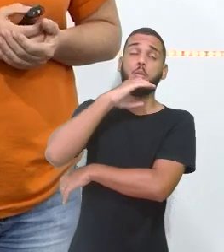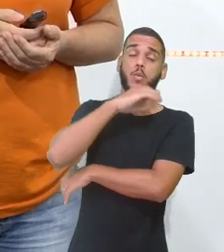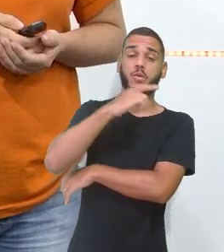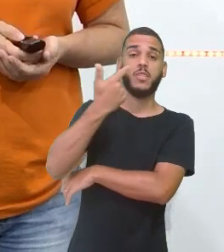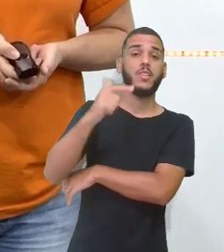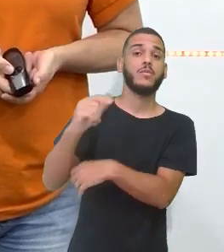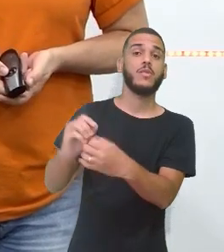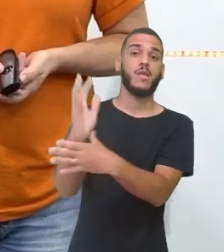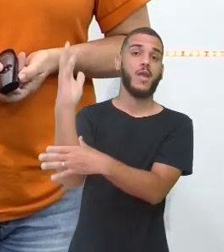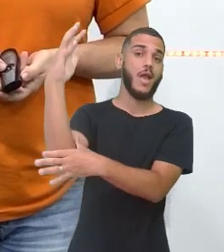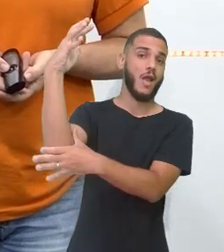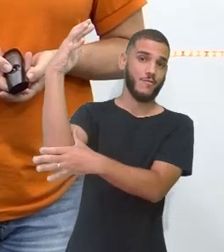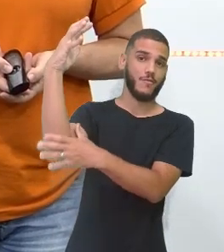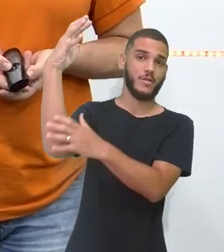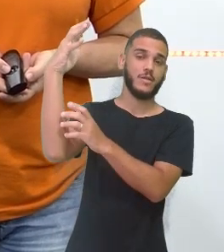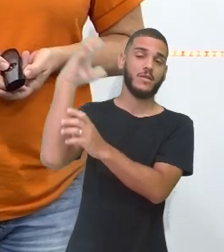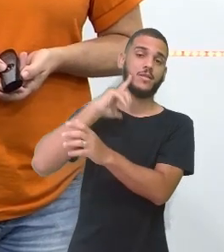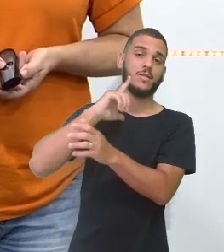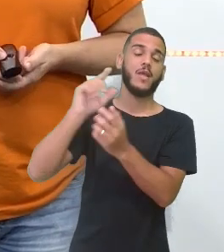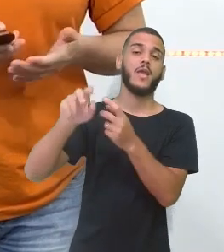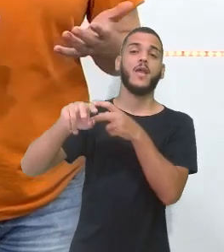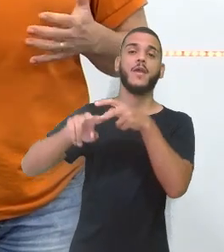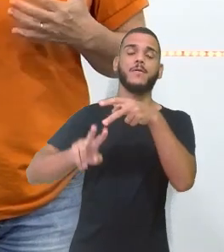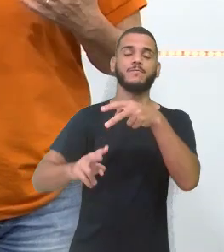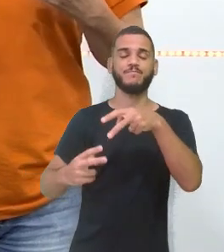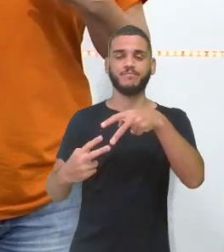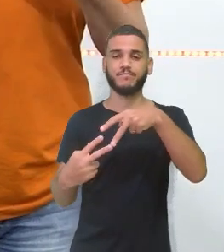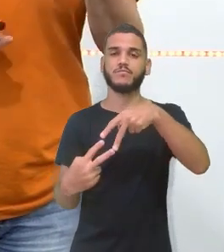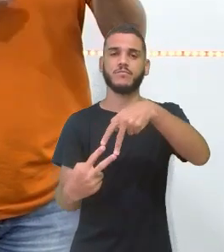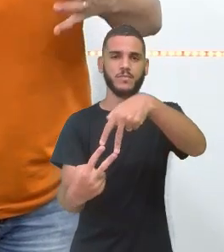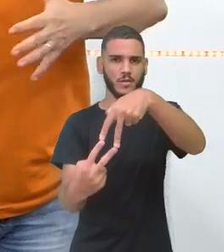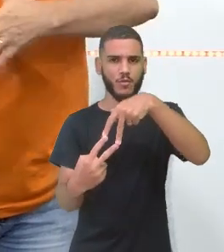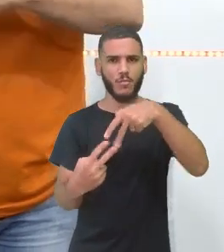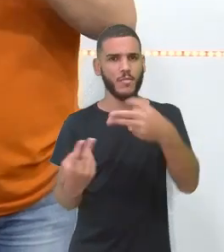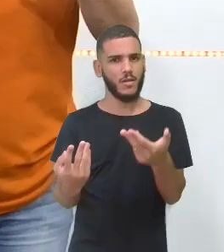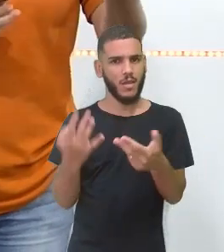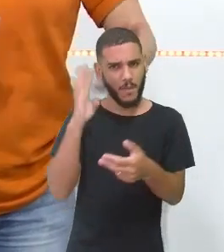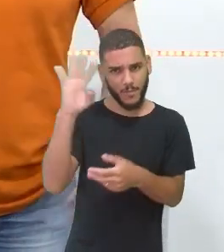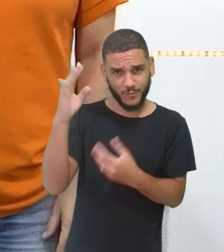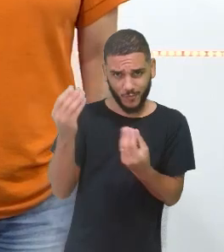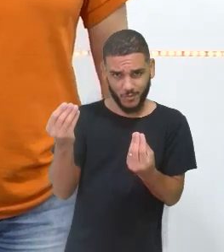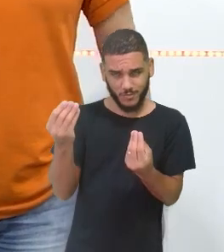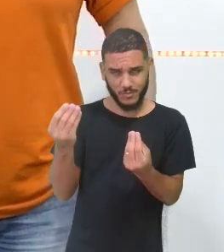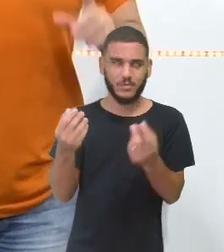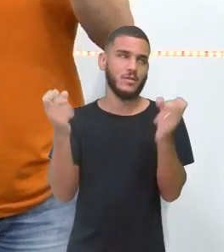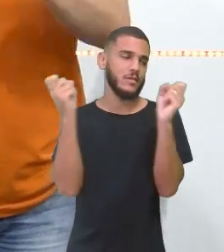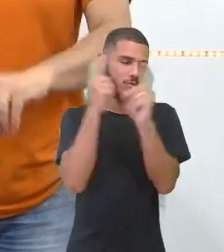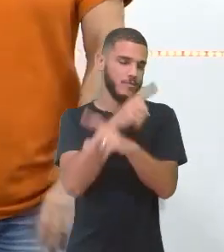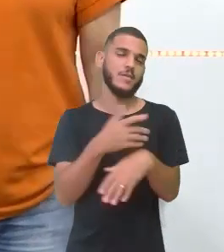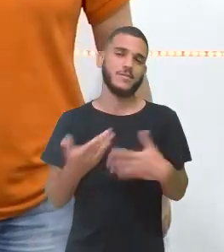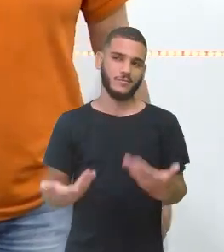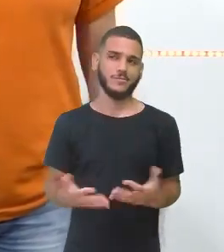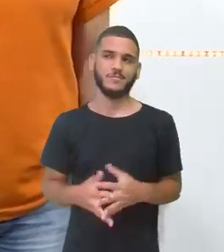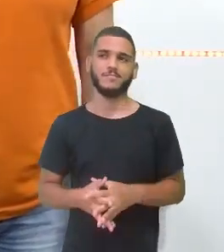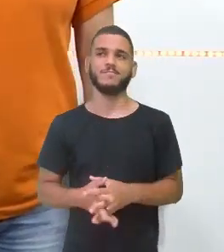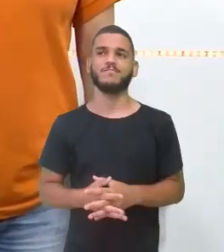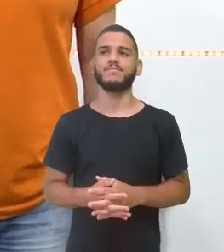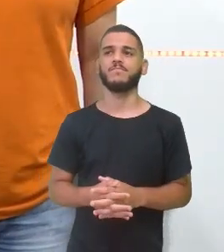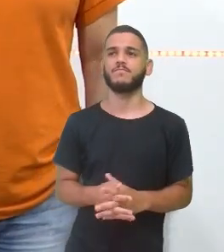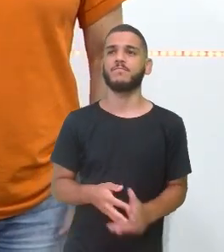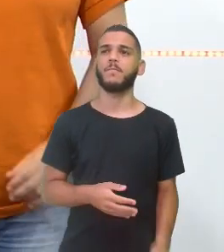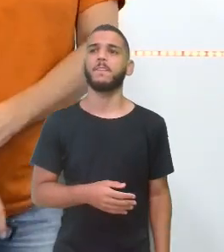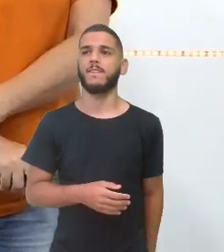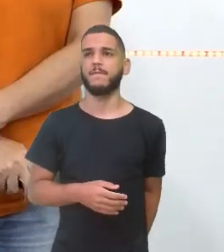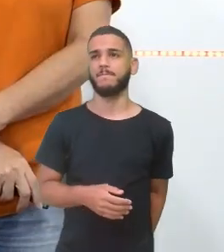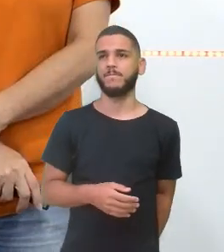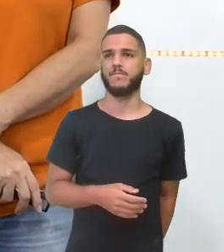Né? É essencial que a gente tenha isso. As árvores, elas facilitam em várias áreas. Isso. Mas vamos seguir aqui na nossa viagem no tempo, né? A